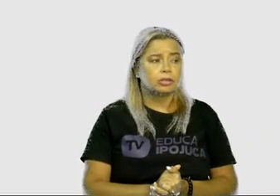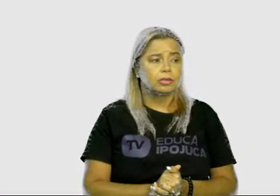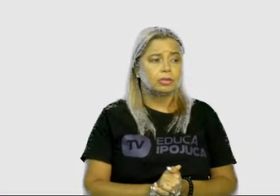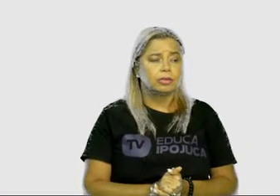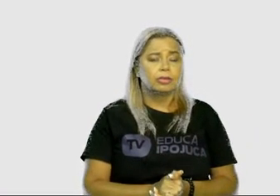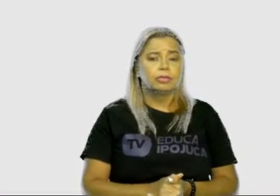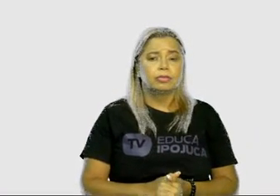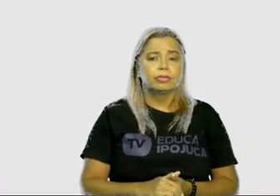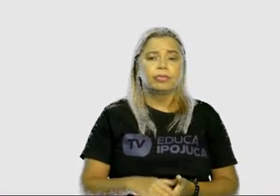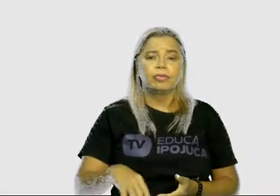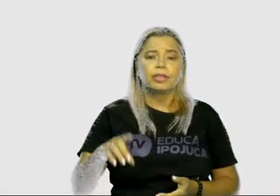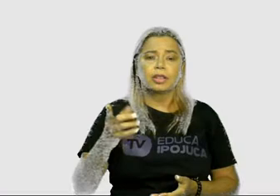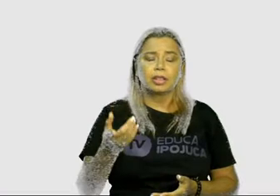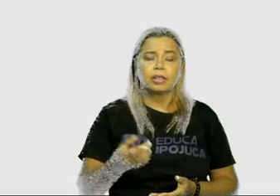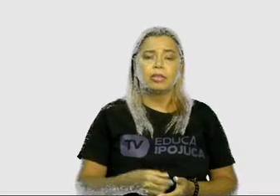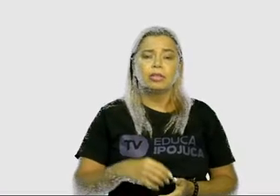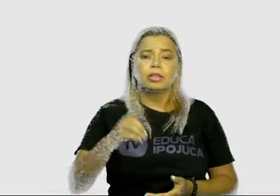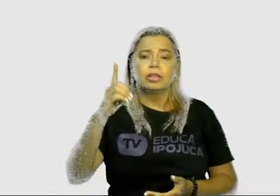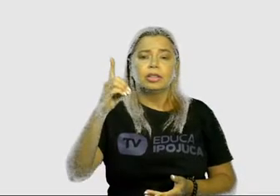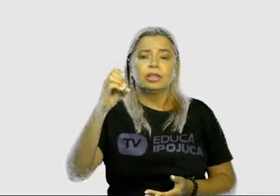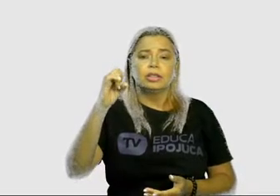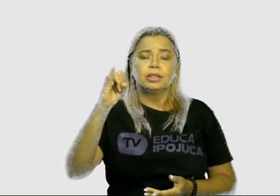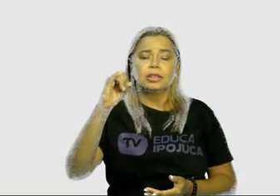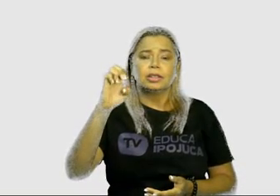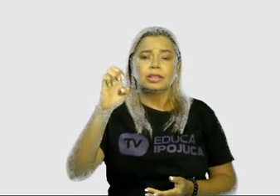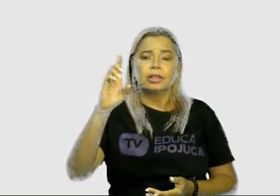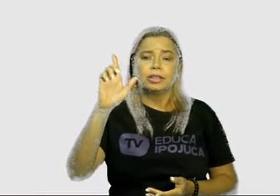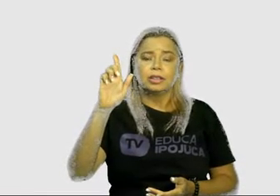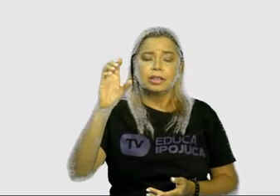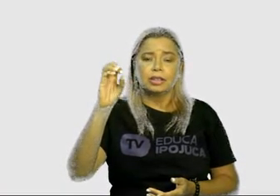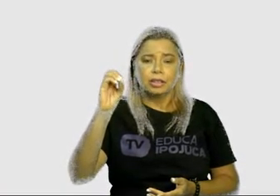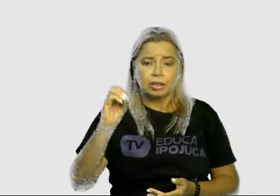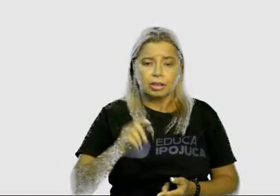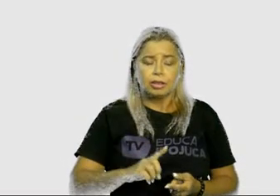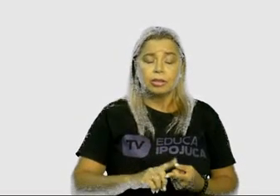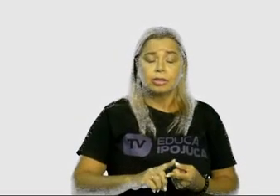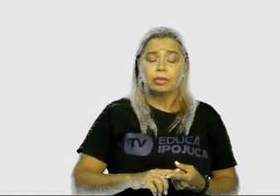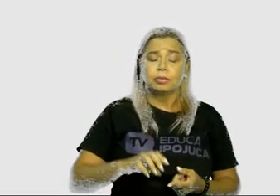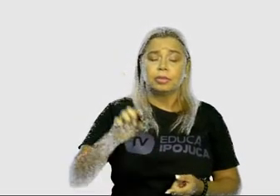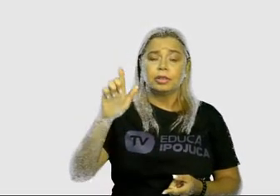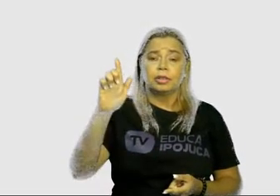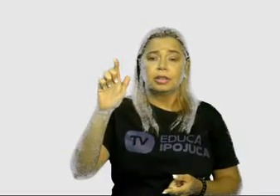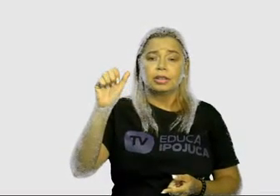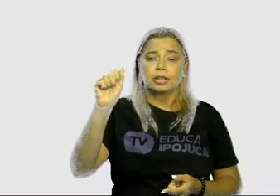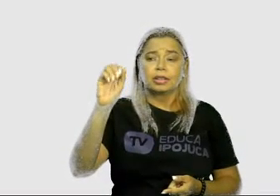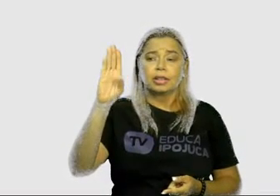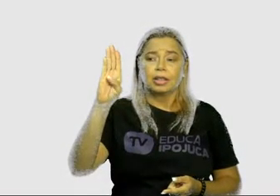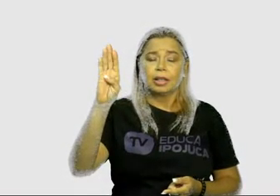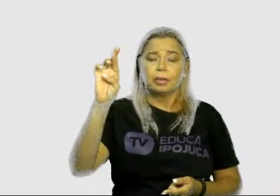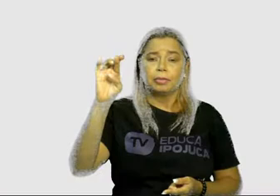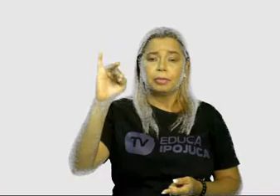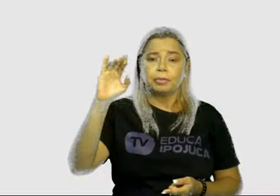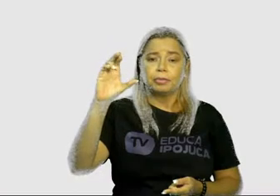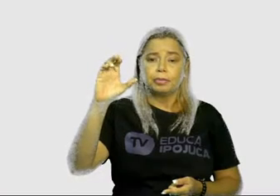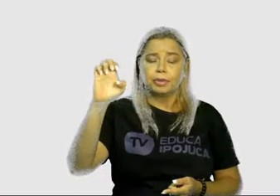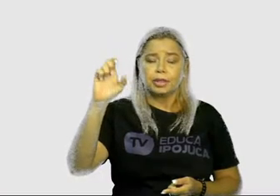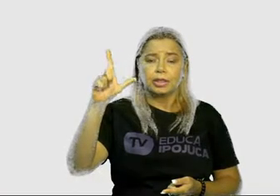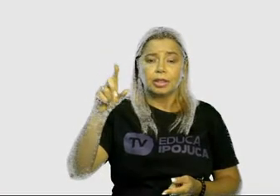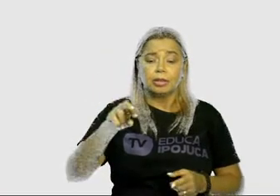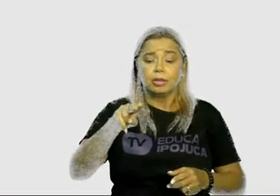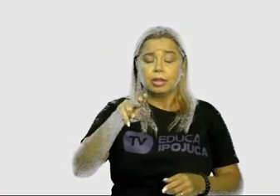Diego e Gabriel que tem a mesma quantidade porque os dois deram impacto e já sendo assim